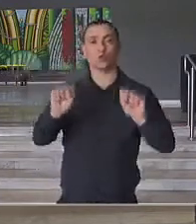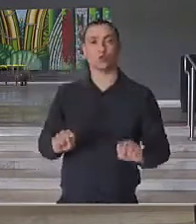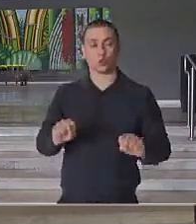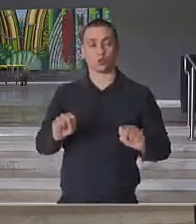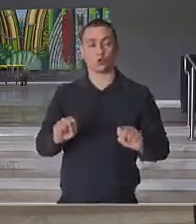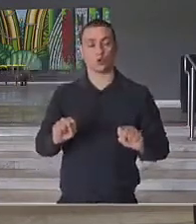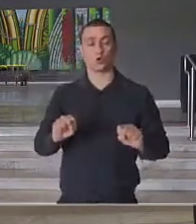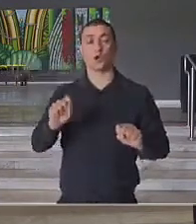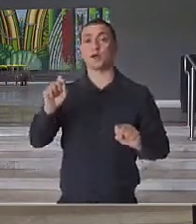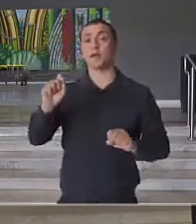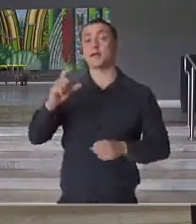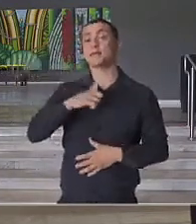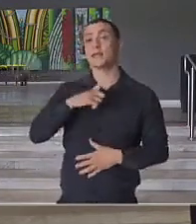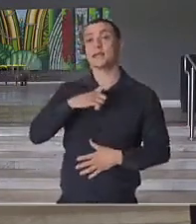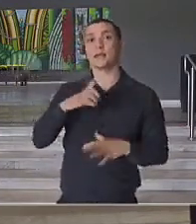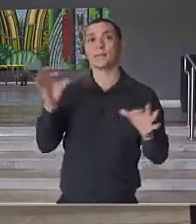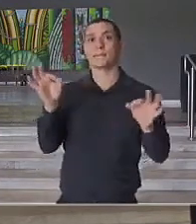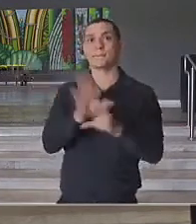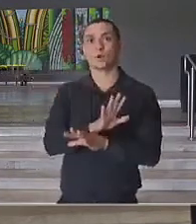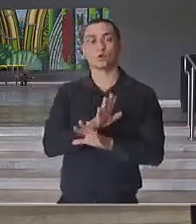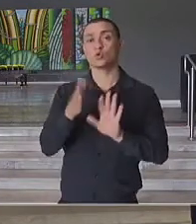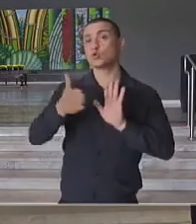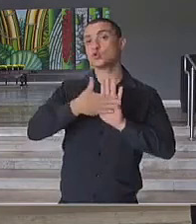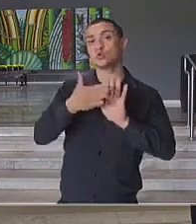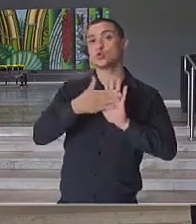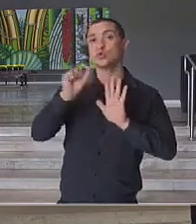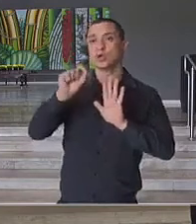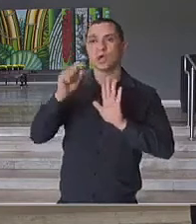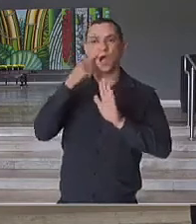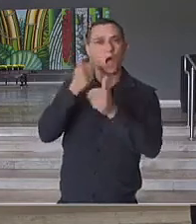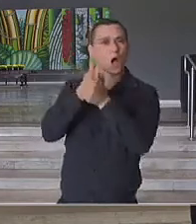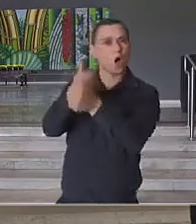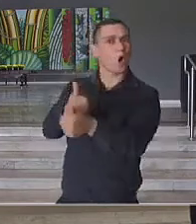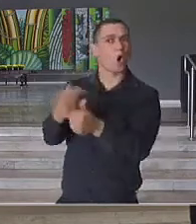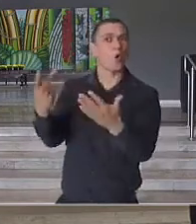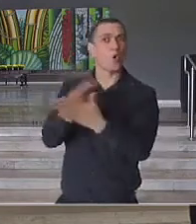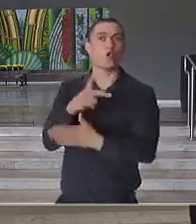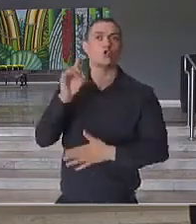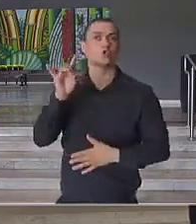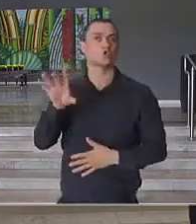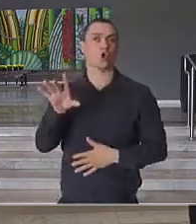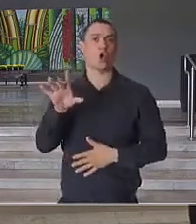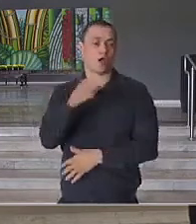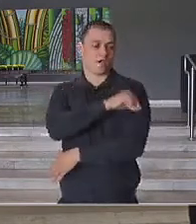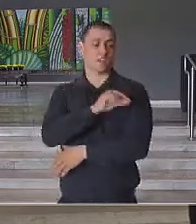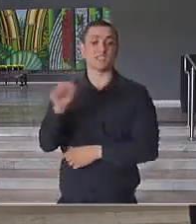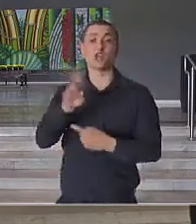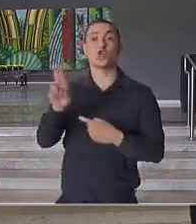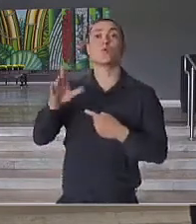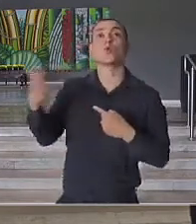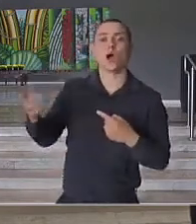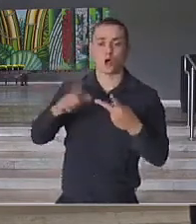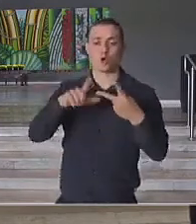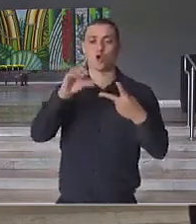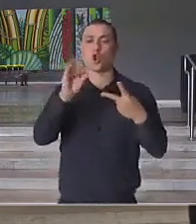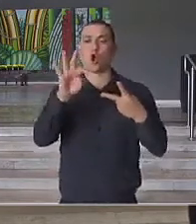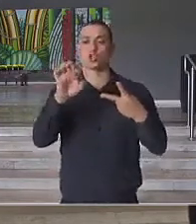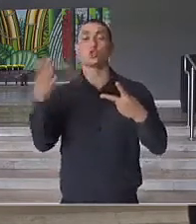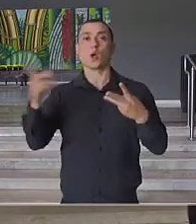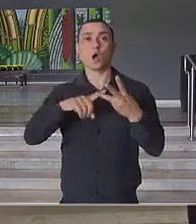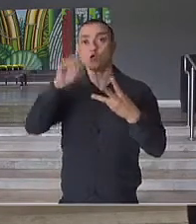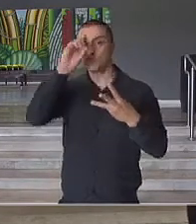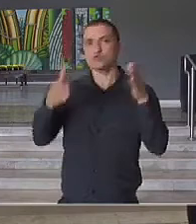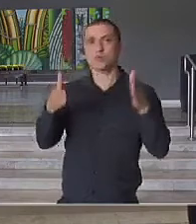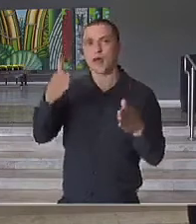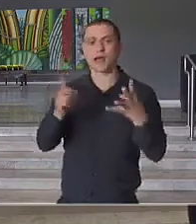que tem como preditivo acompanhar não só qual foi a vacina, qual é o lote, em que braço foi